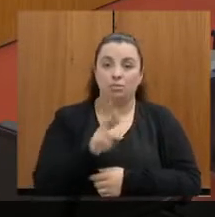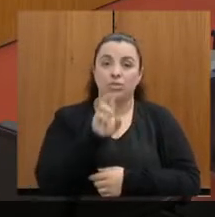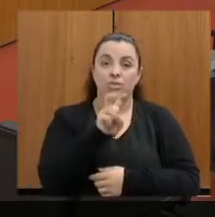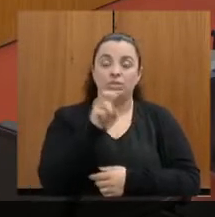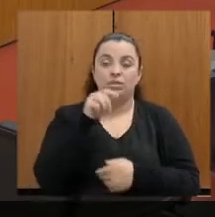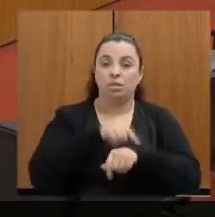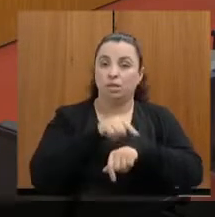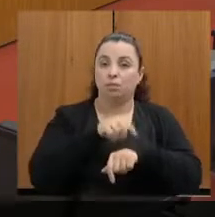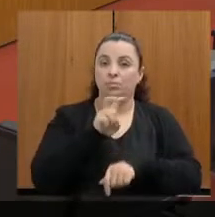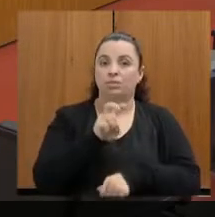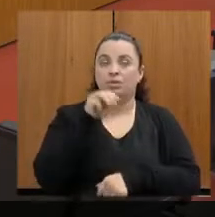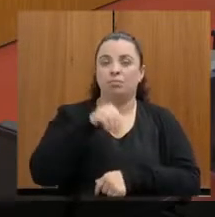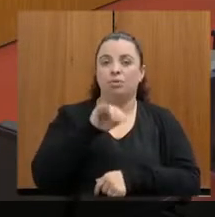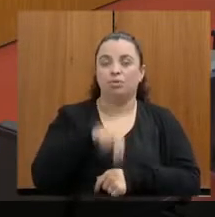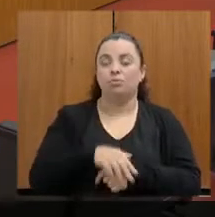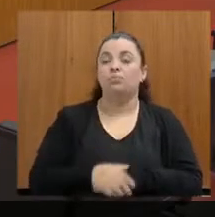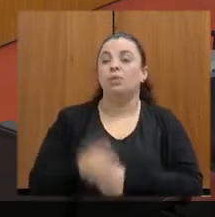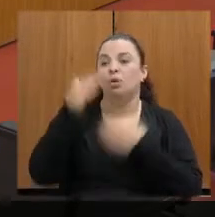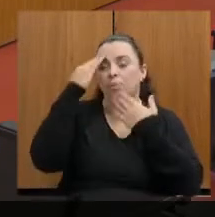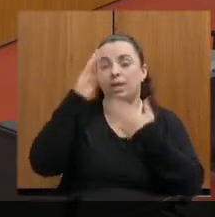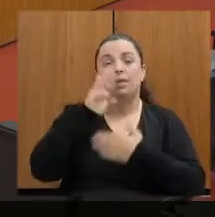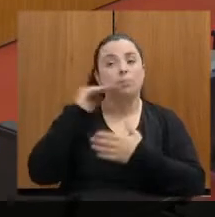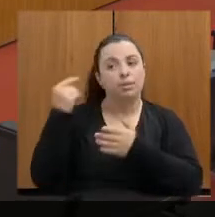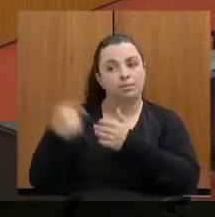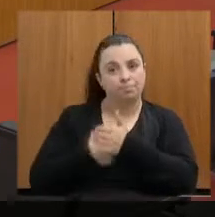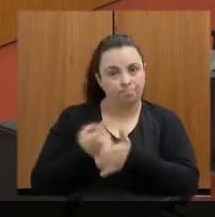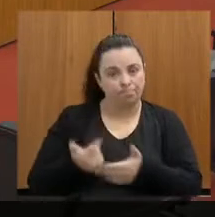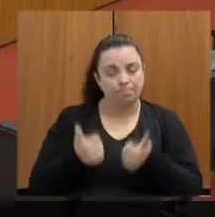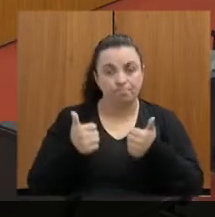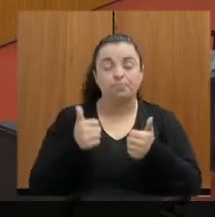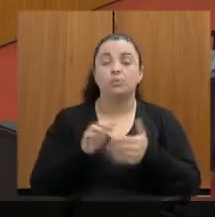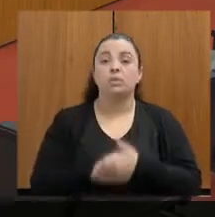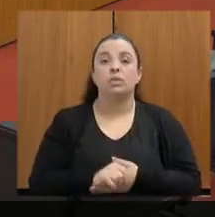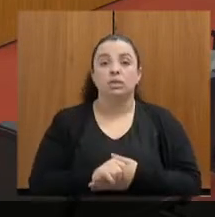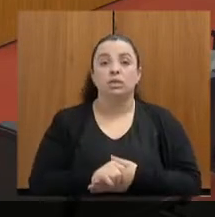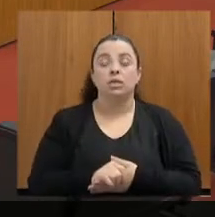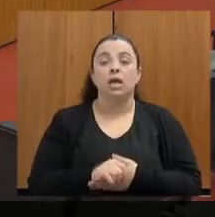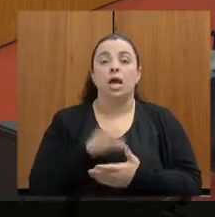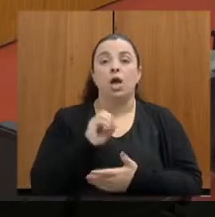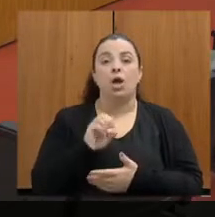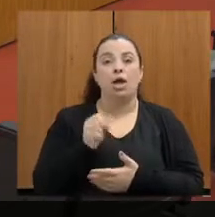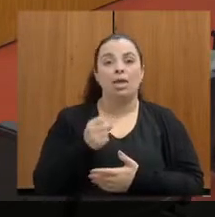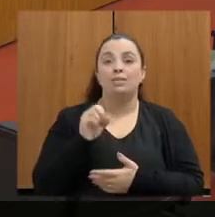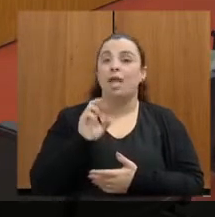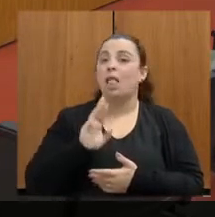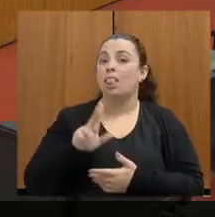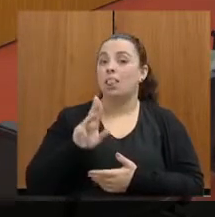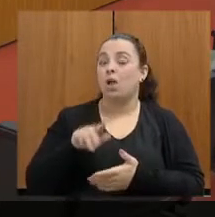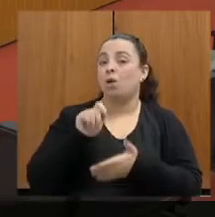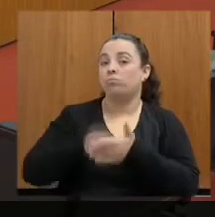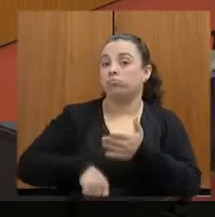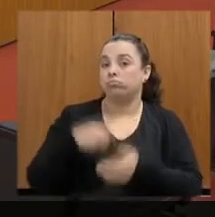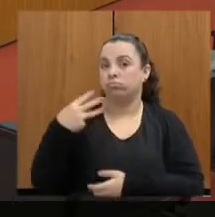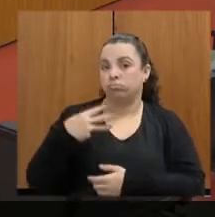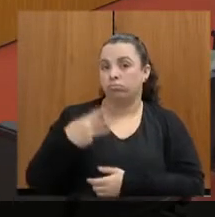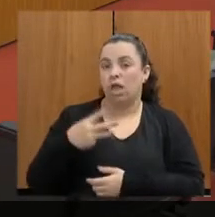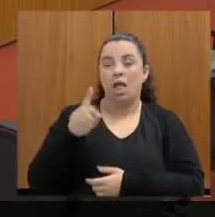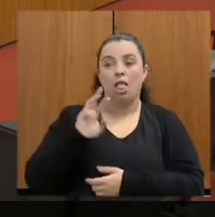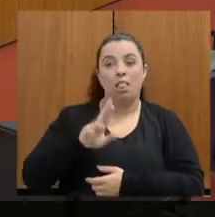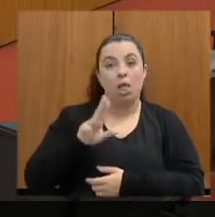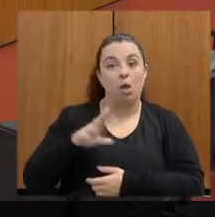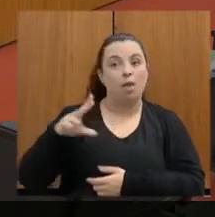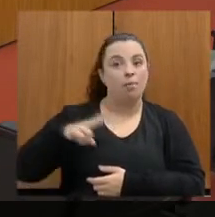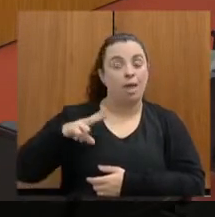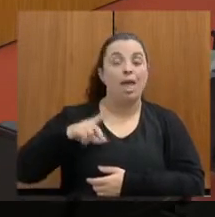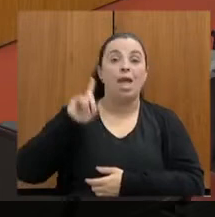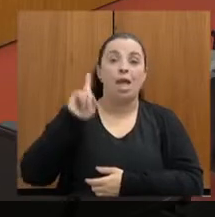obrigado deve tá da Beatriz pelas perguntas lá é a olha assim não é terceirização nem privatização é